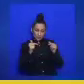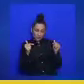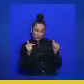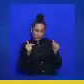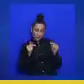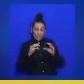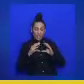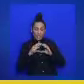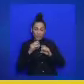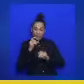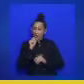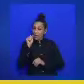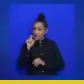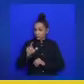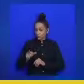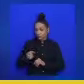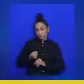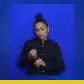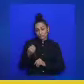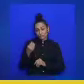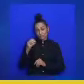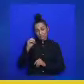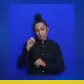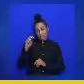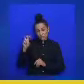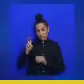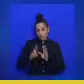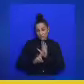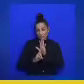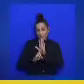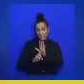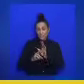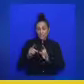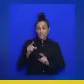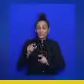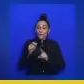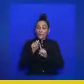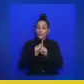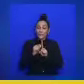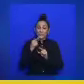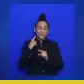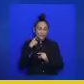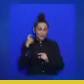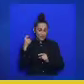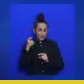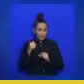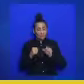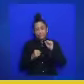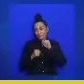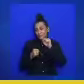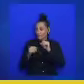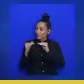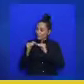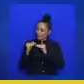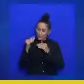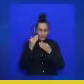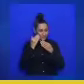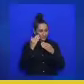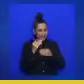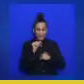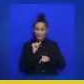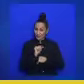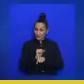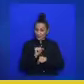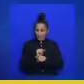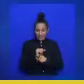sorte é a bola azul número 05, que corresponde ao mês de maio? Confirmo. Confirmo. Muito obrigado, senhoras auditoras, e vamos